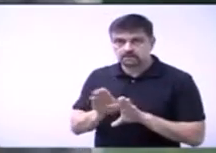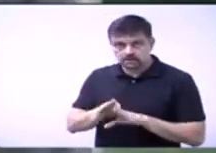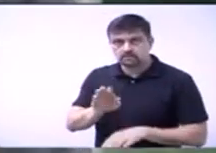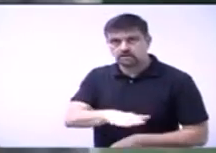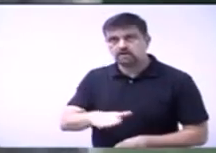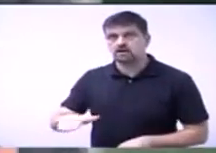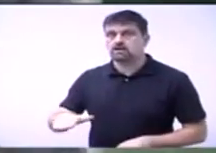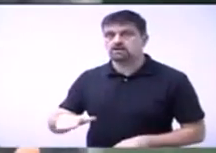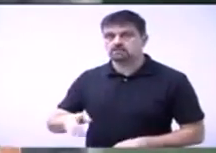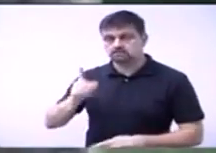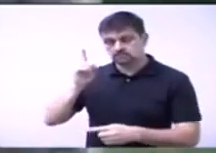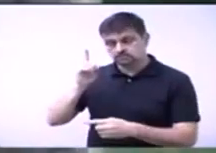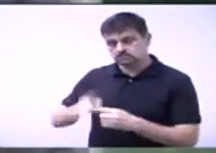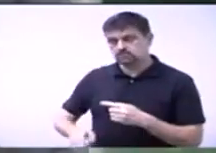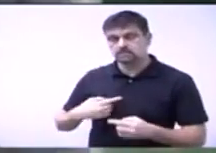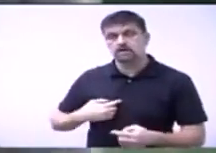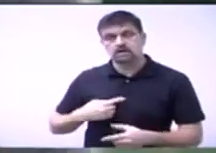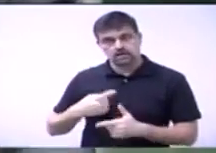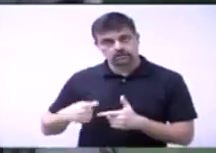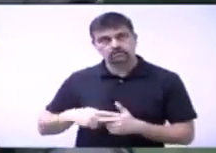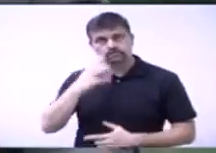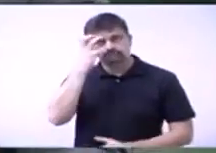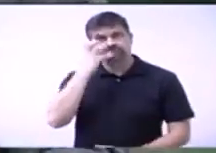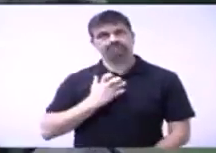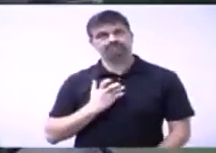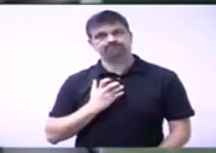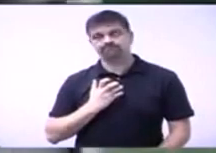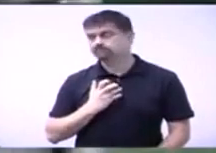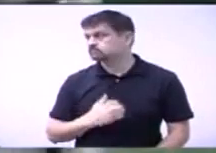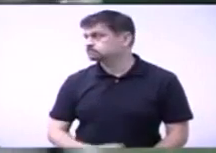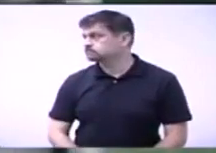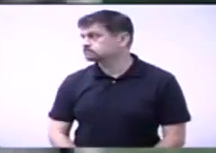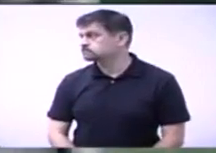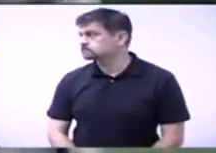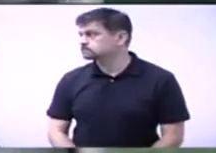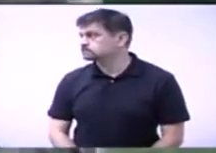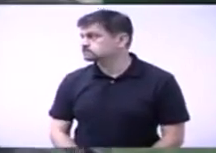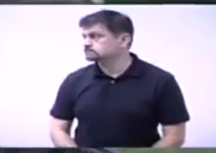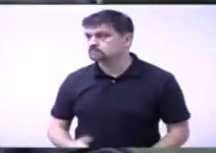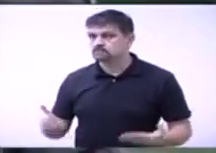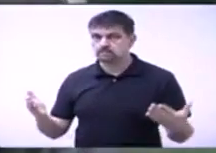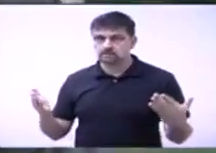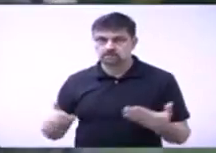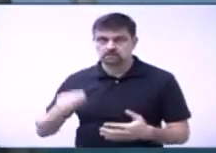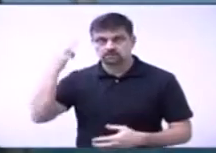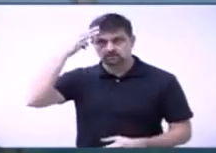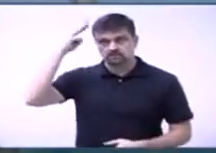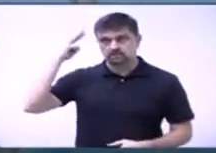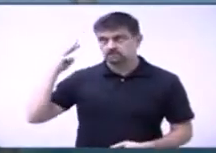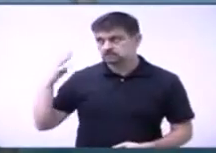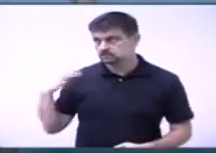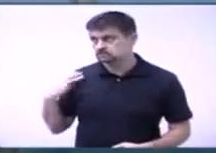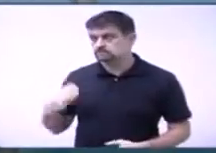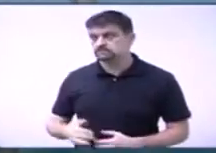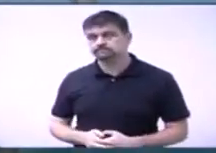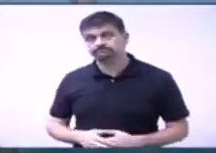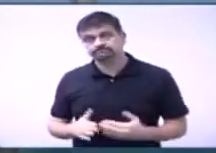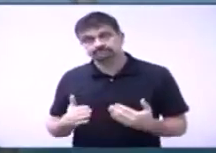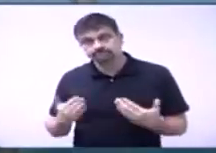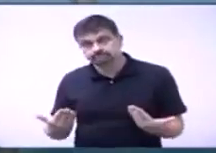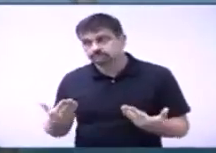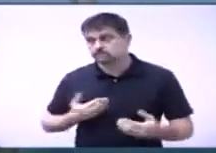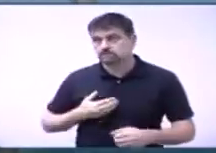as crianças. É um problema grave, né? Com a palavra, a vereadora Ângela Duarte. Então,